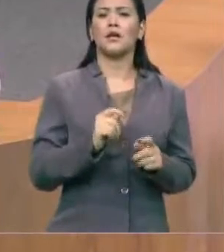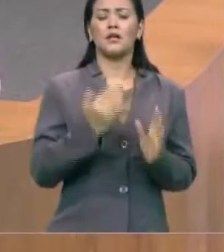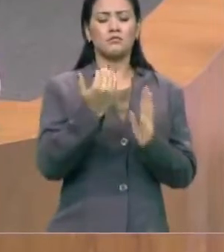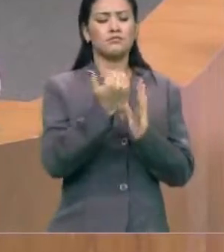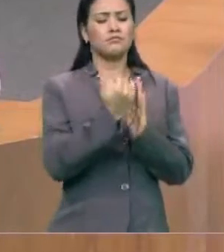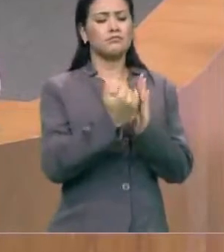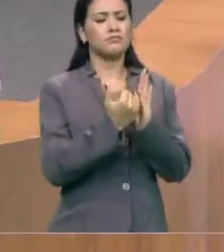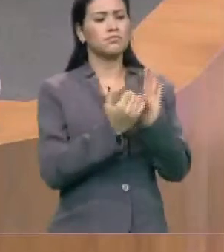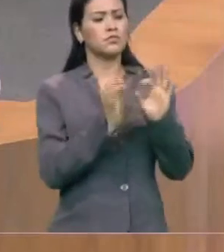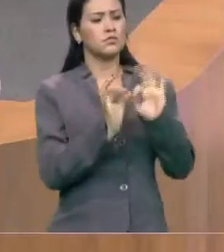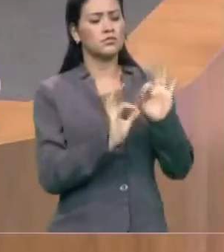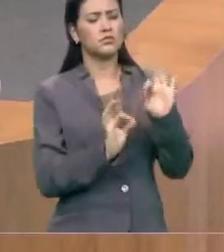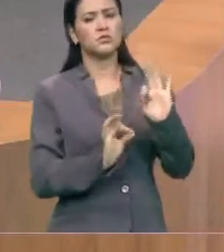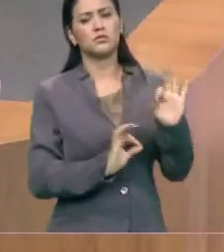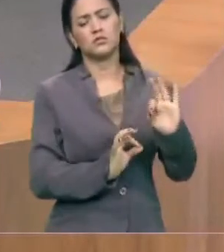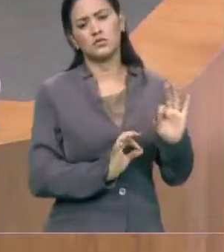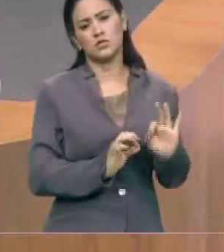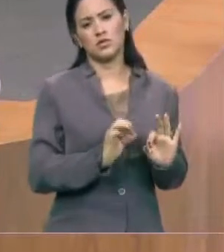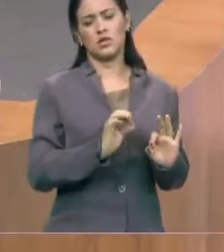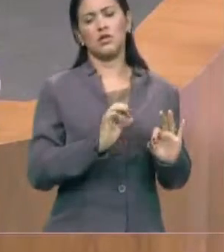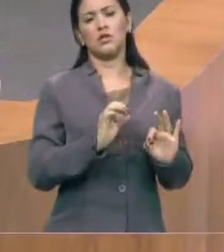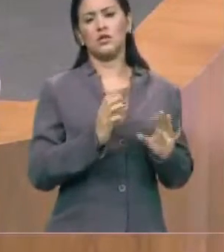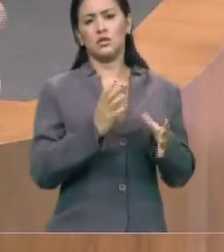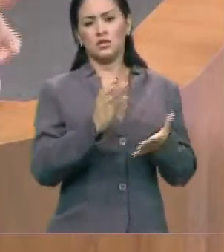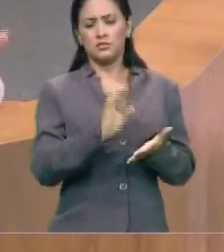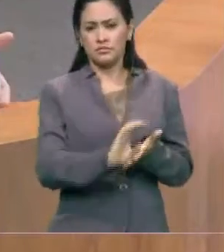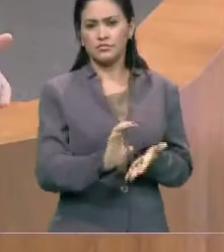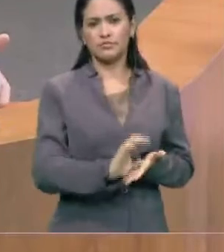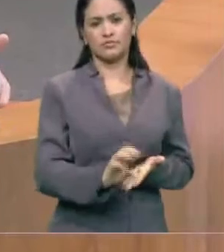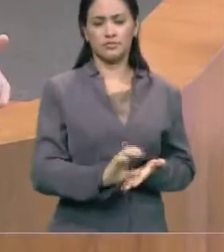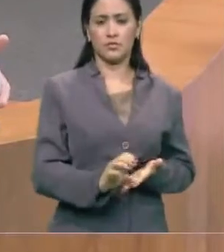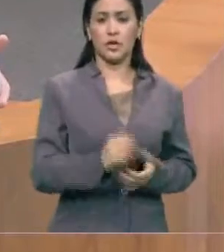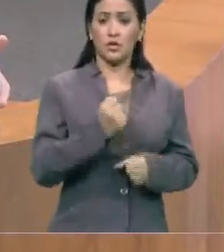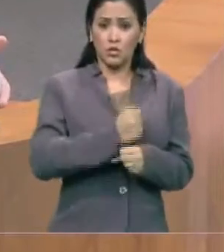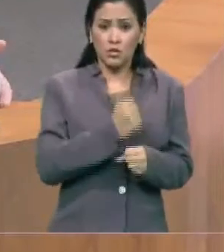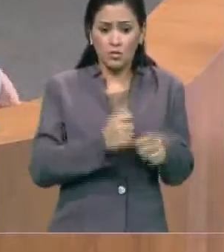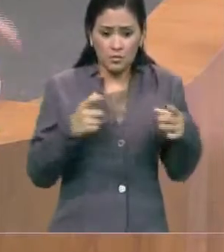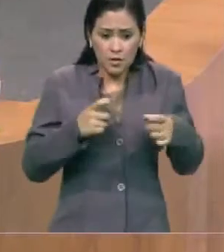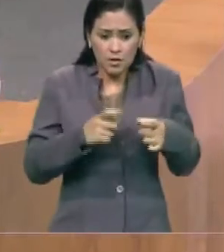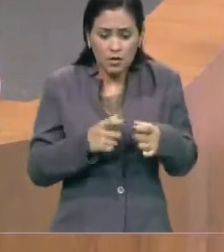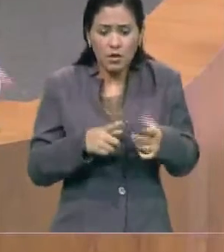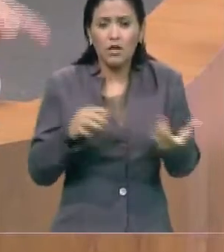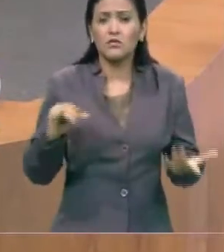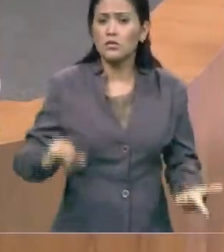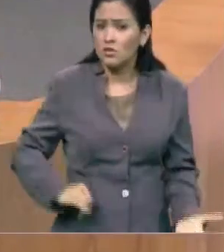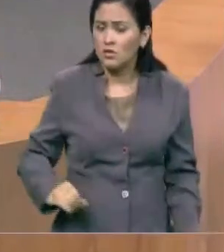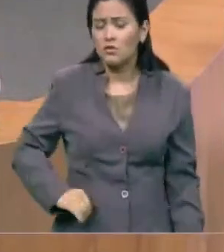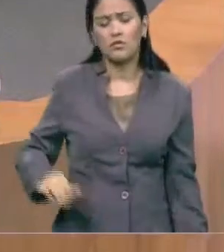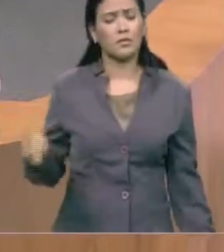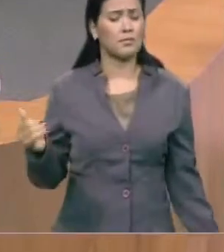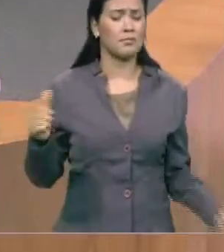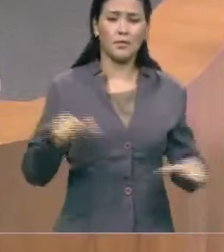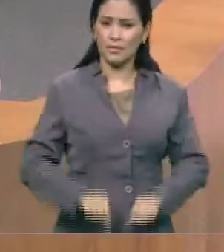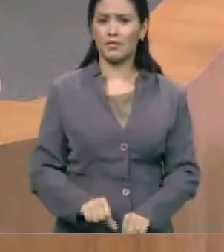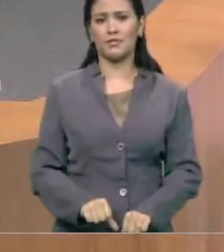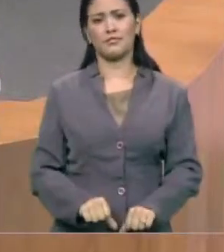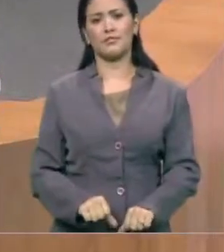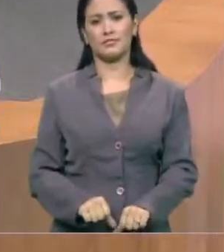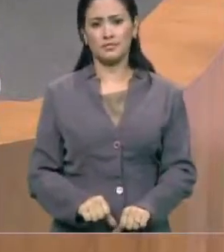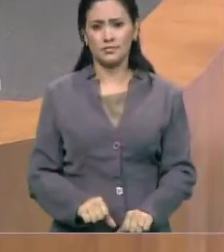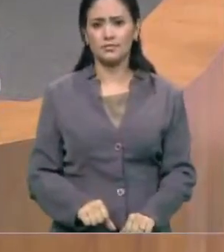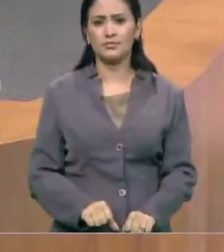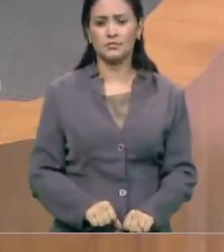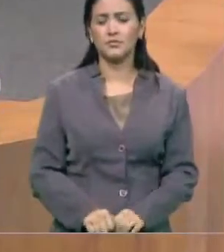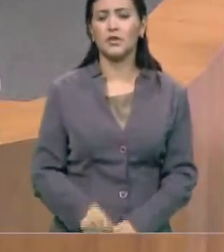no momento de dificuldade, lógico que as construtoras menores sofrem ainda mais. As construtoras são vítimas, em momento nenhum,